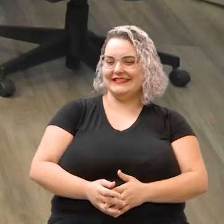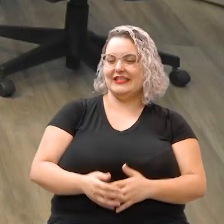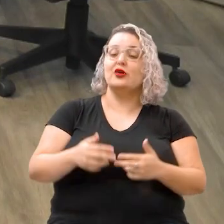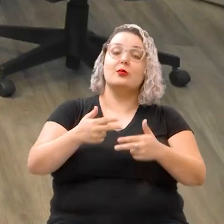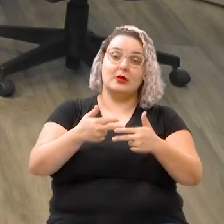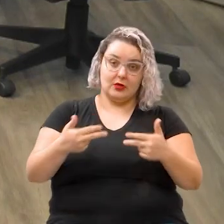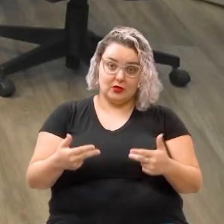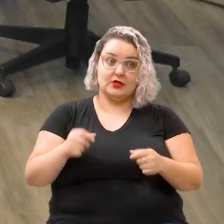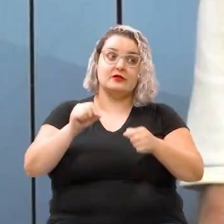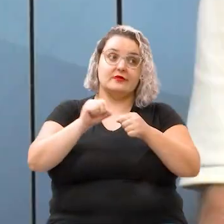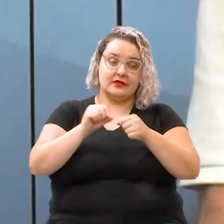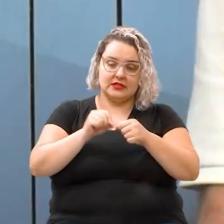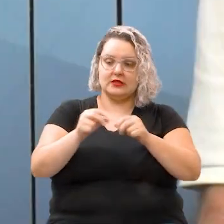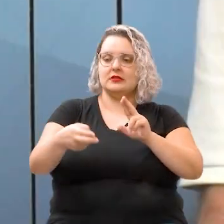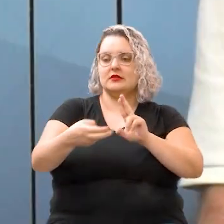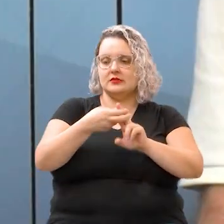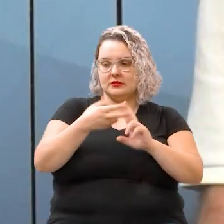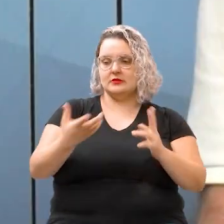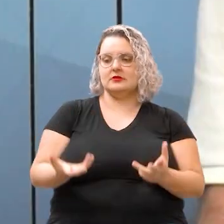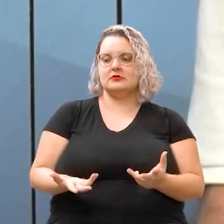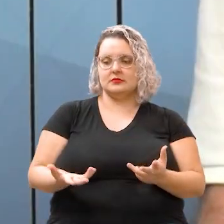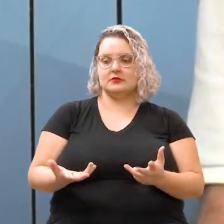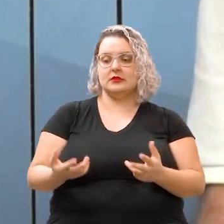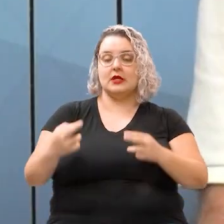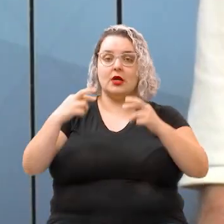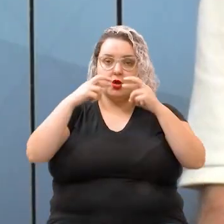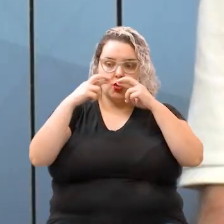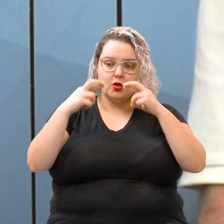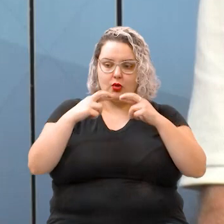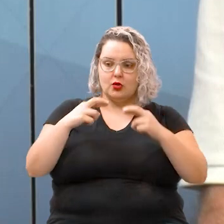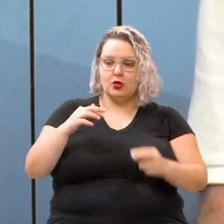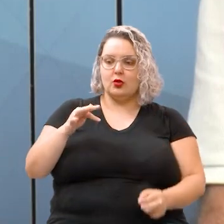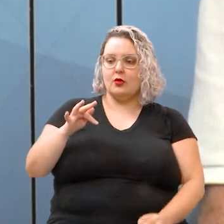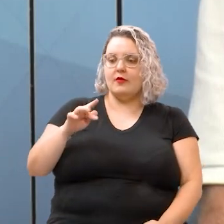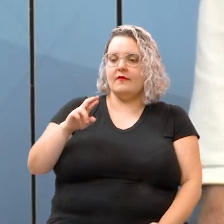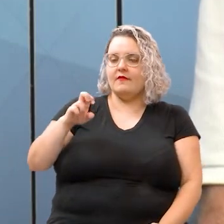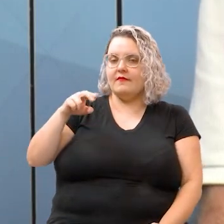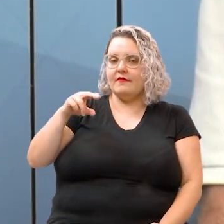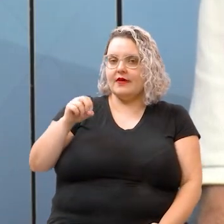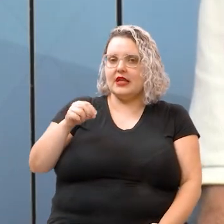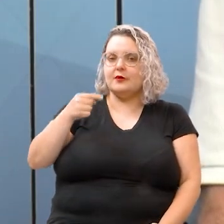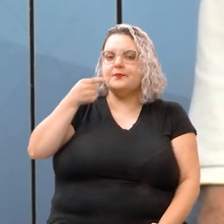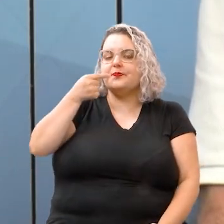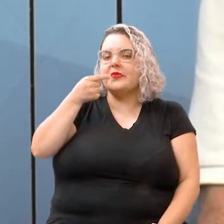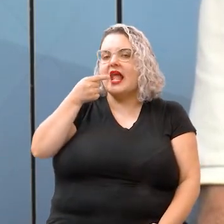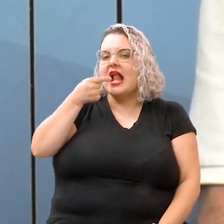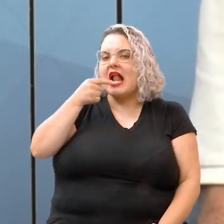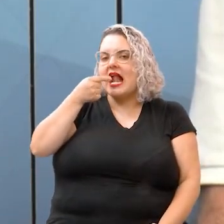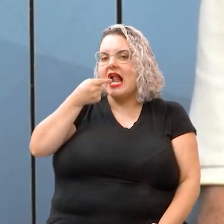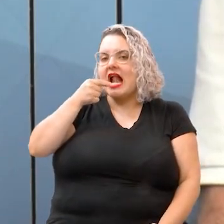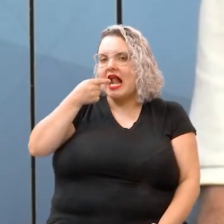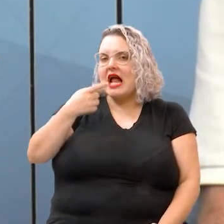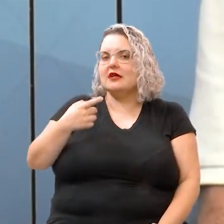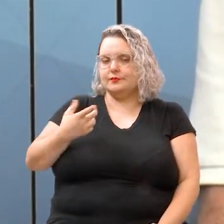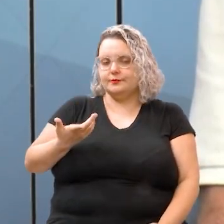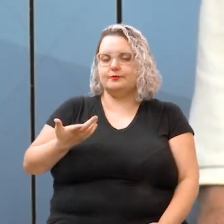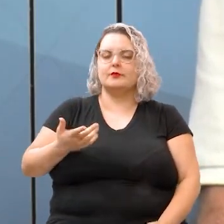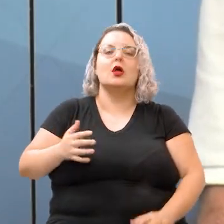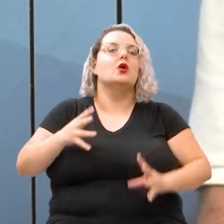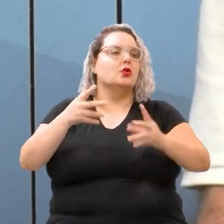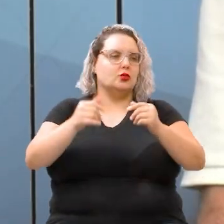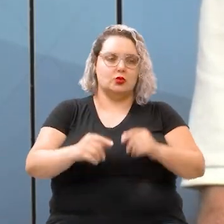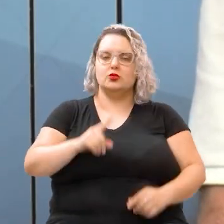faz bastante no SUS é aquela avaliação do freno lingual logo quando nasce, né? Tá. Então, as